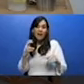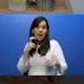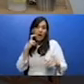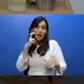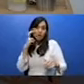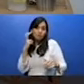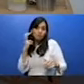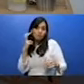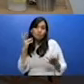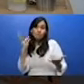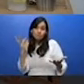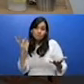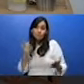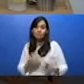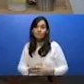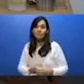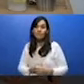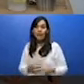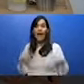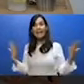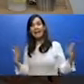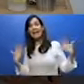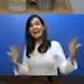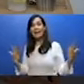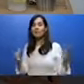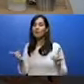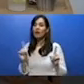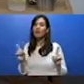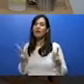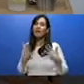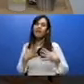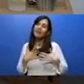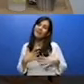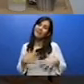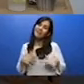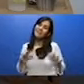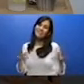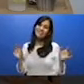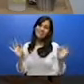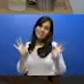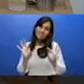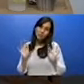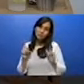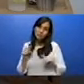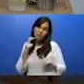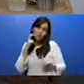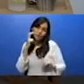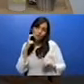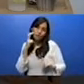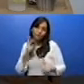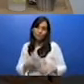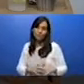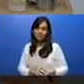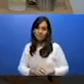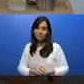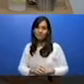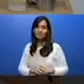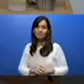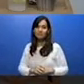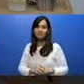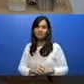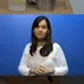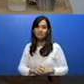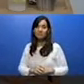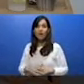demonstra aquela alegria expansiva, né? Que algumas pessoas têm por conta da timidez, tá bom? E